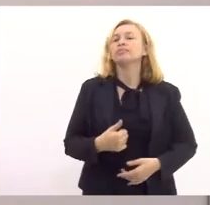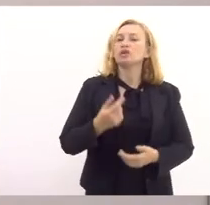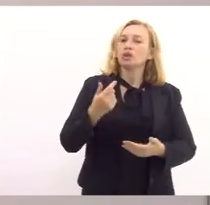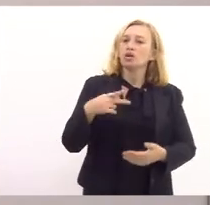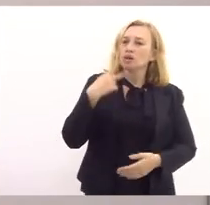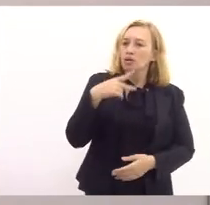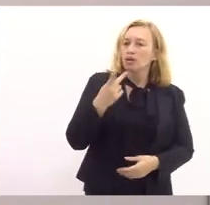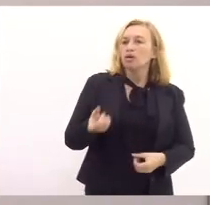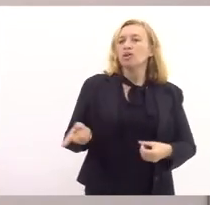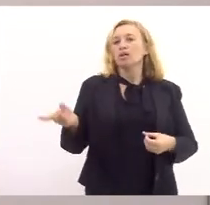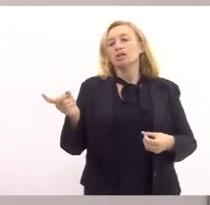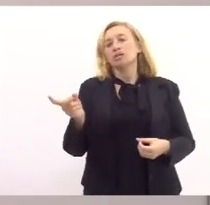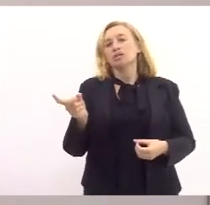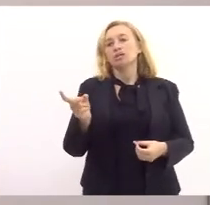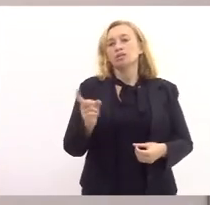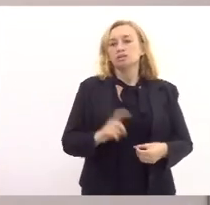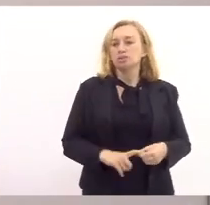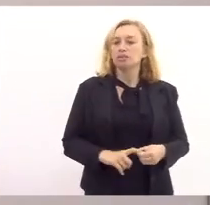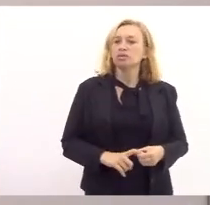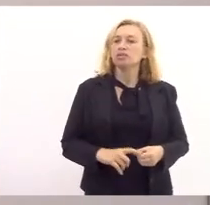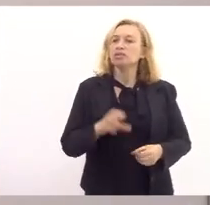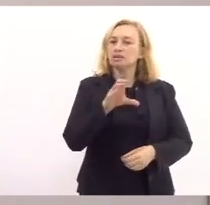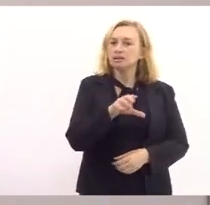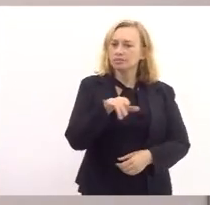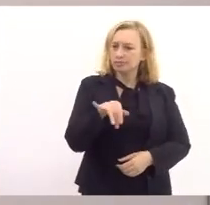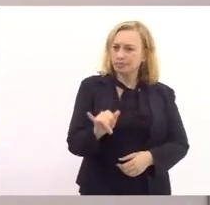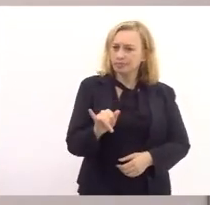insistir. Esta CPI,